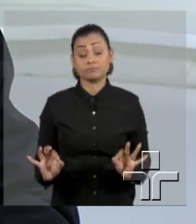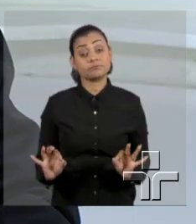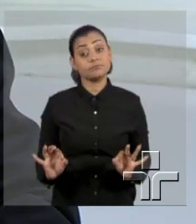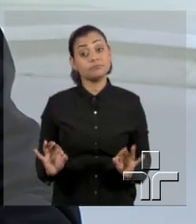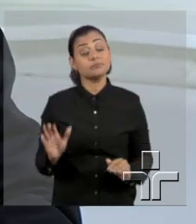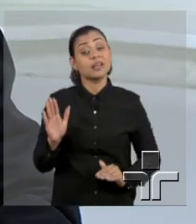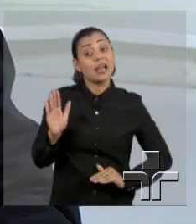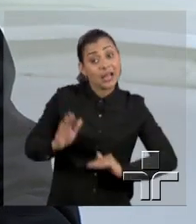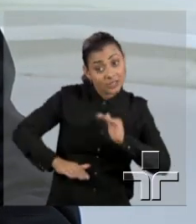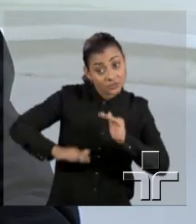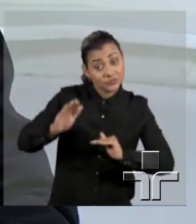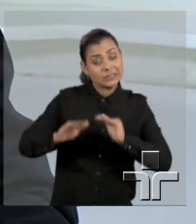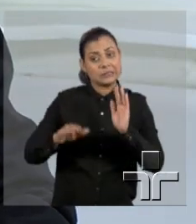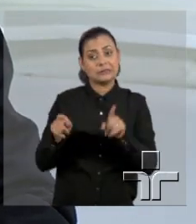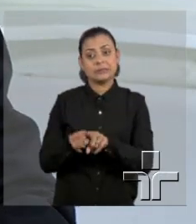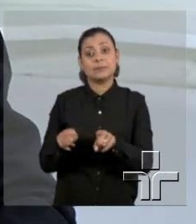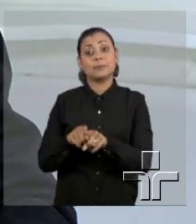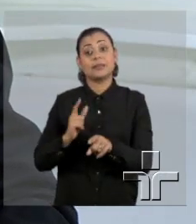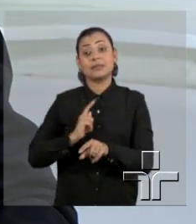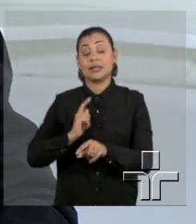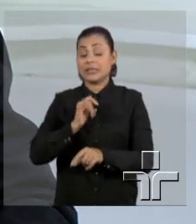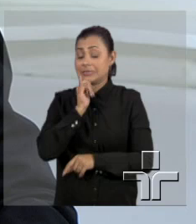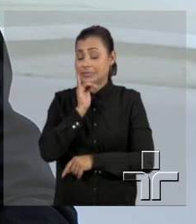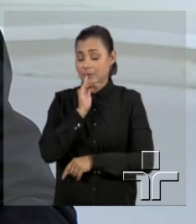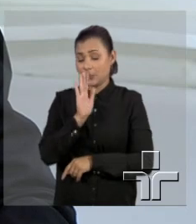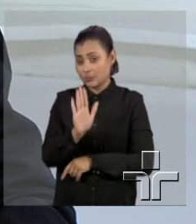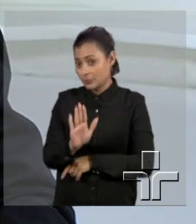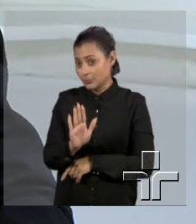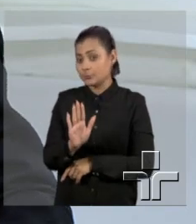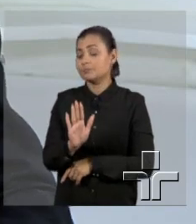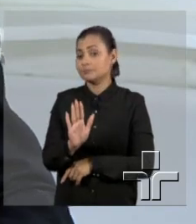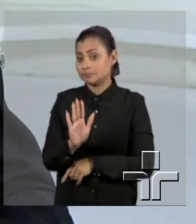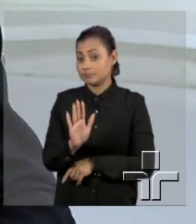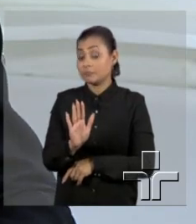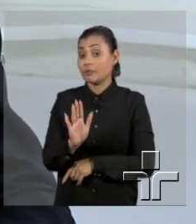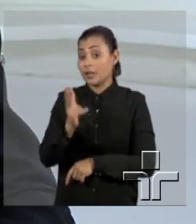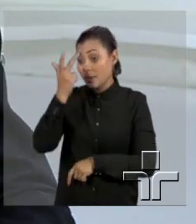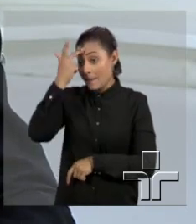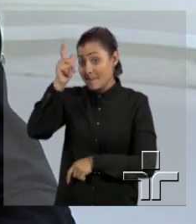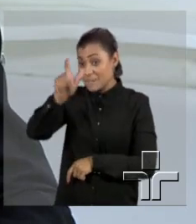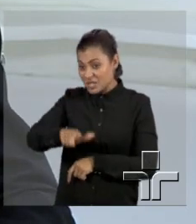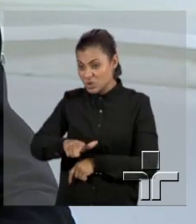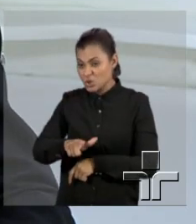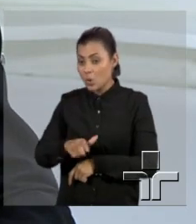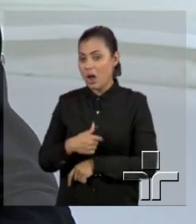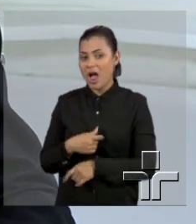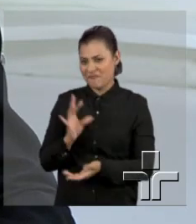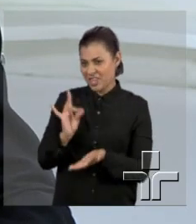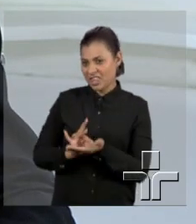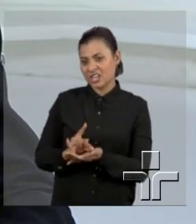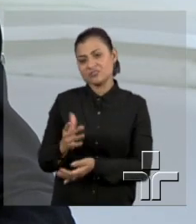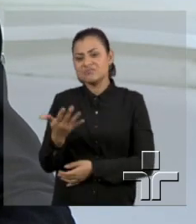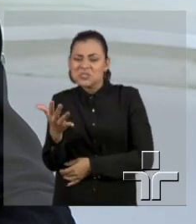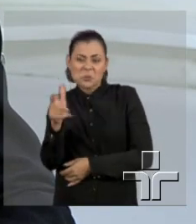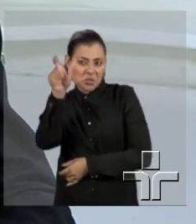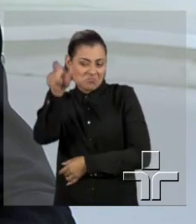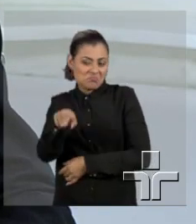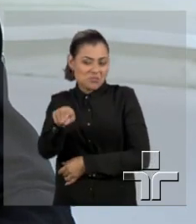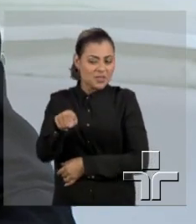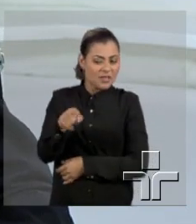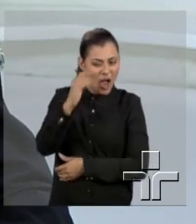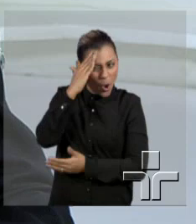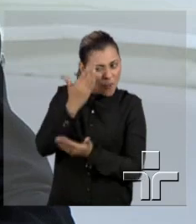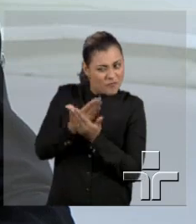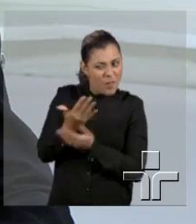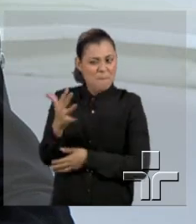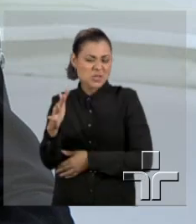na radicalidade, às vezes. Por exemplo, não há pessoa meio verdadeira, não é? Não há pessoa